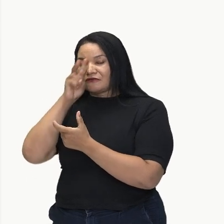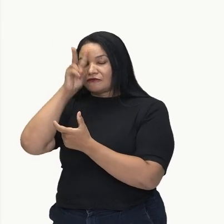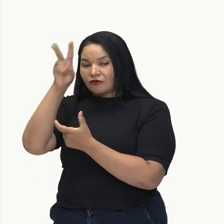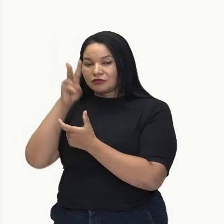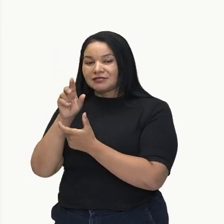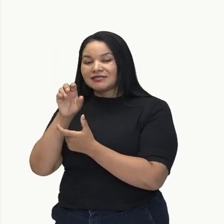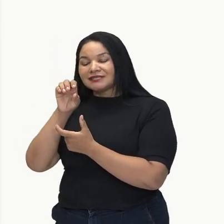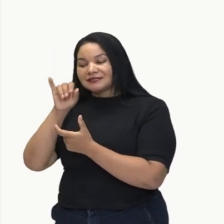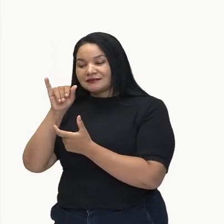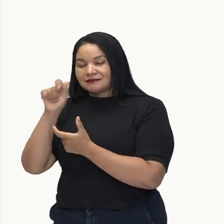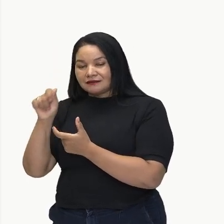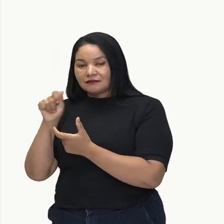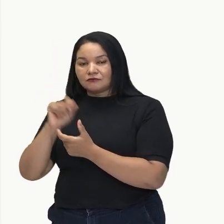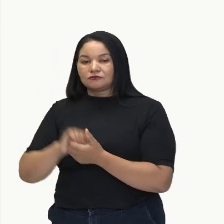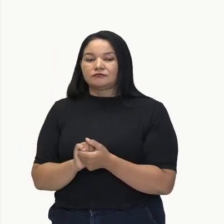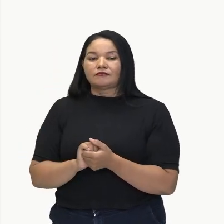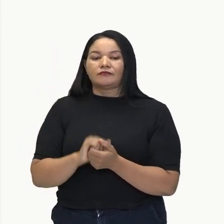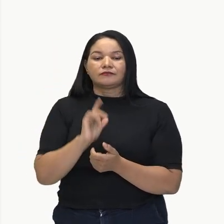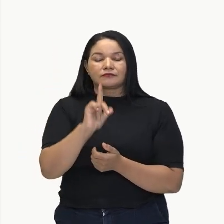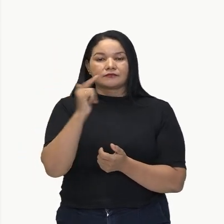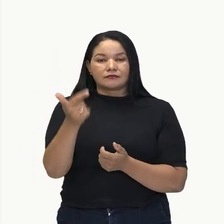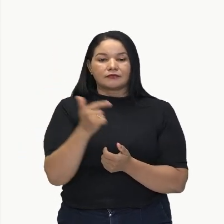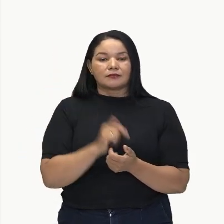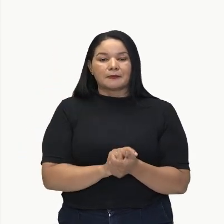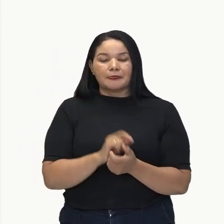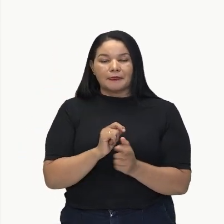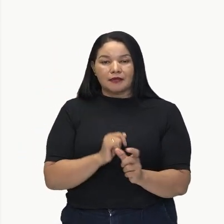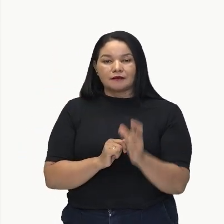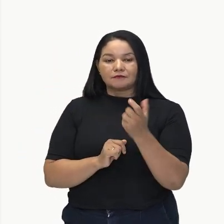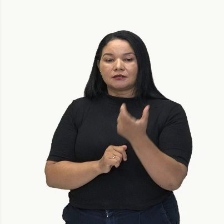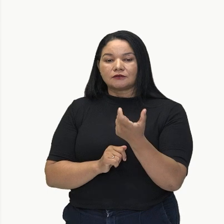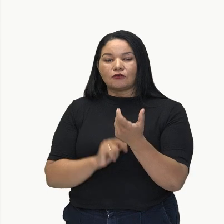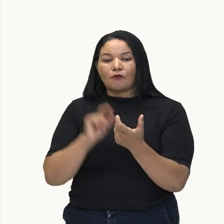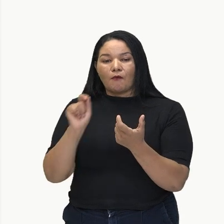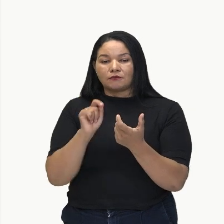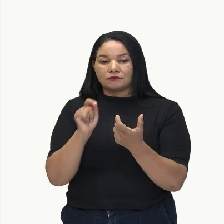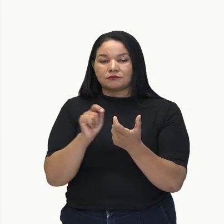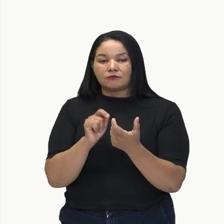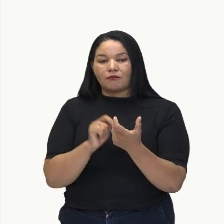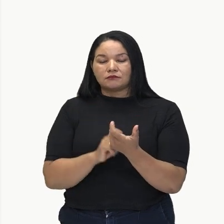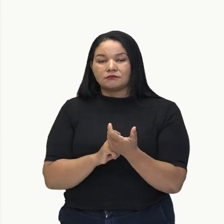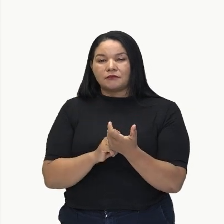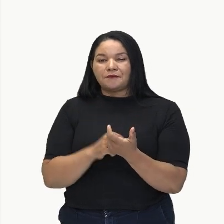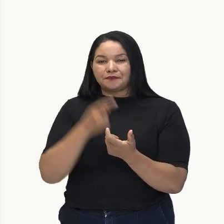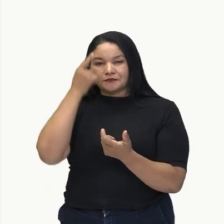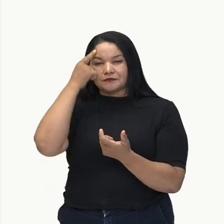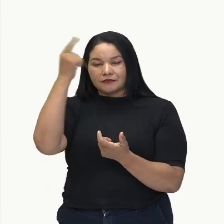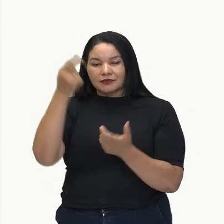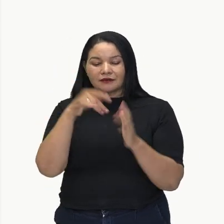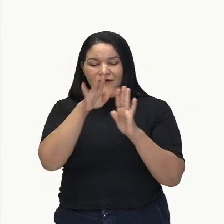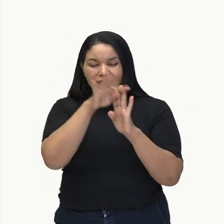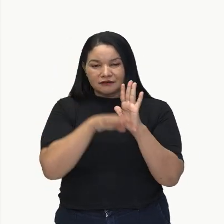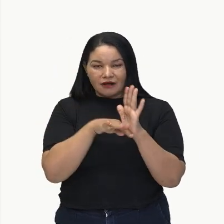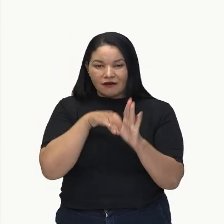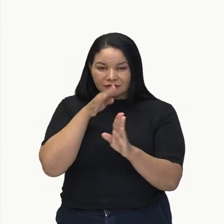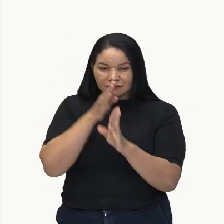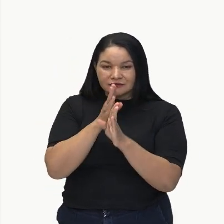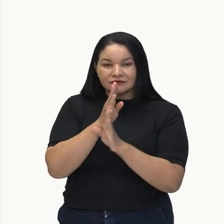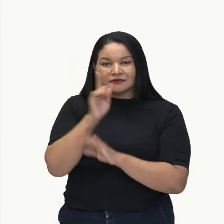Eu tenho sintoma, essa palavrinha que apareceu lá no nosso texto, que nós identificamos